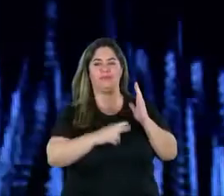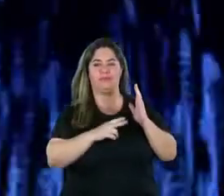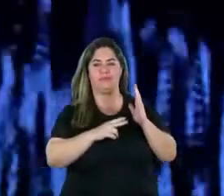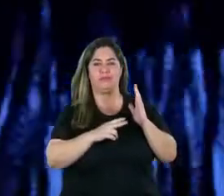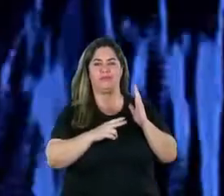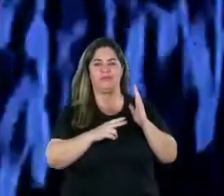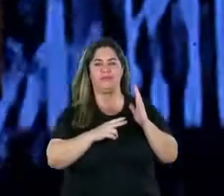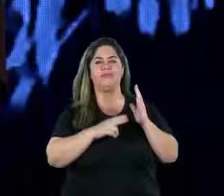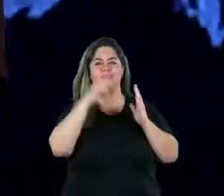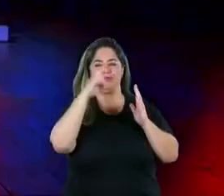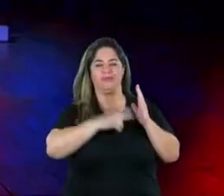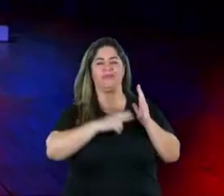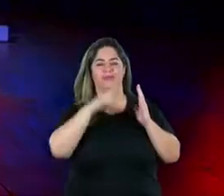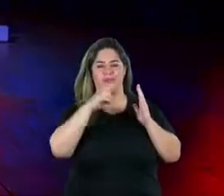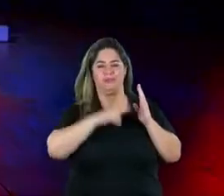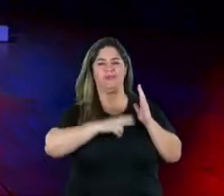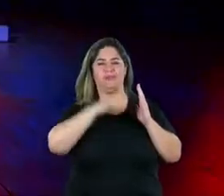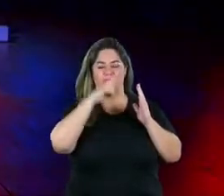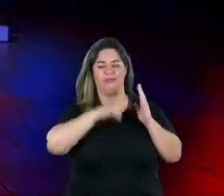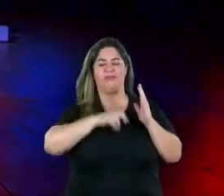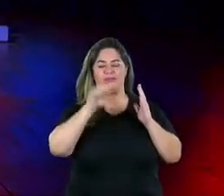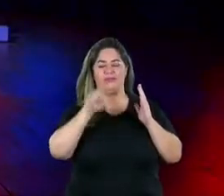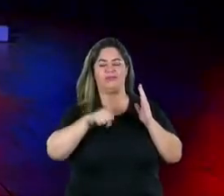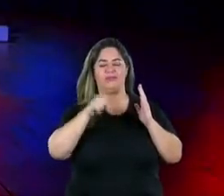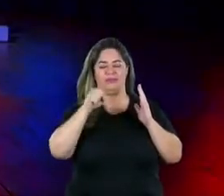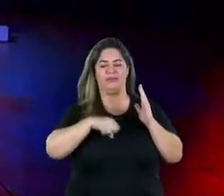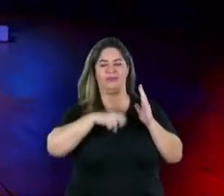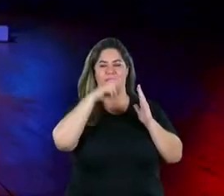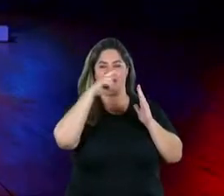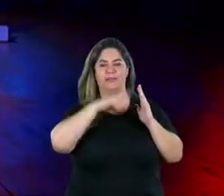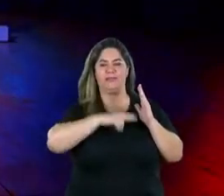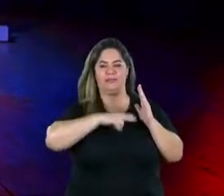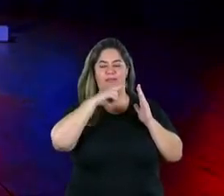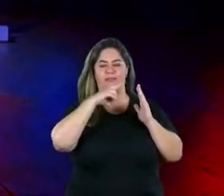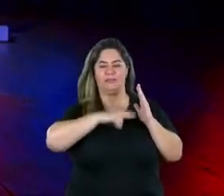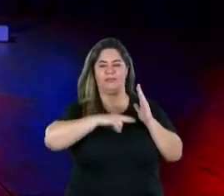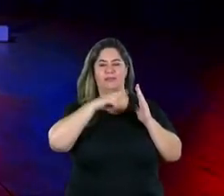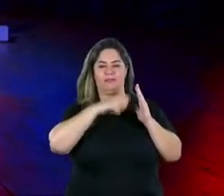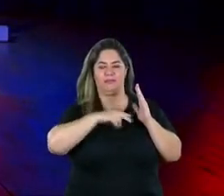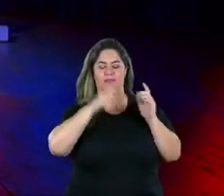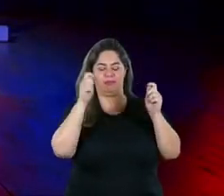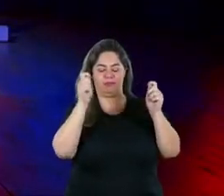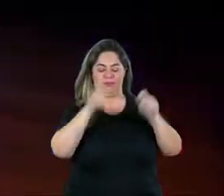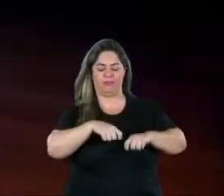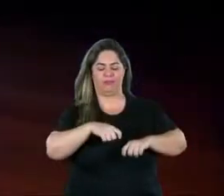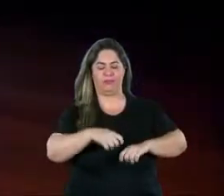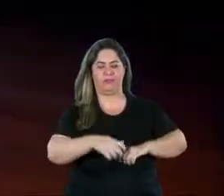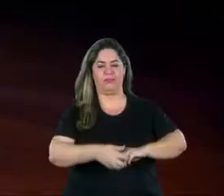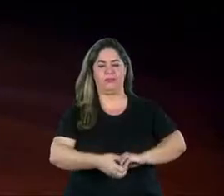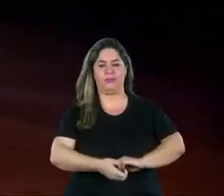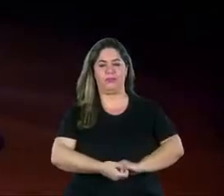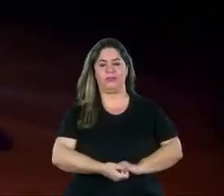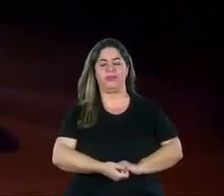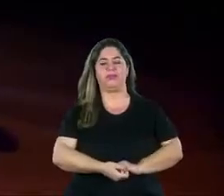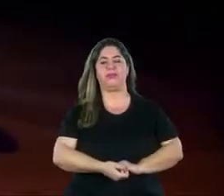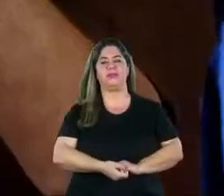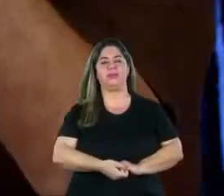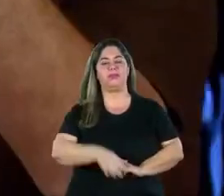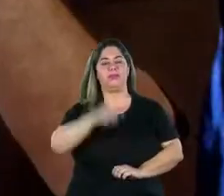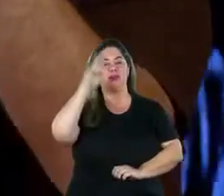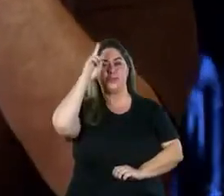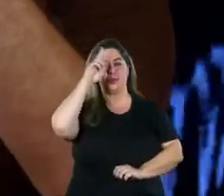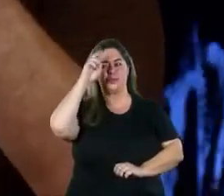Se lê. Le vrai problème, c'est ce qui homogénise, c'est ce qui mécanise. Essa é a incrível história